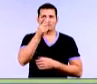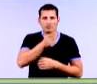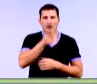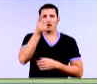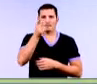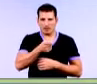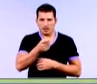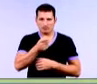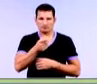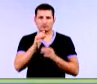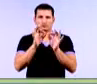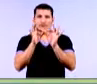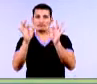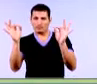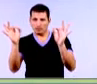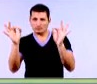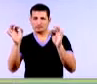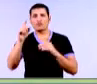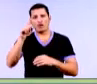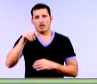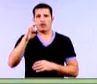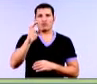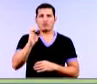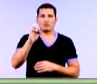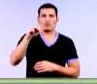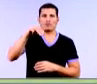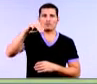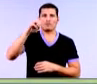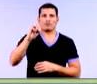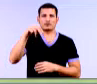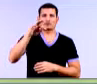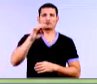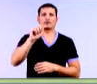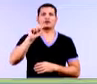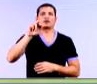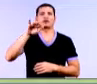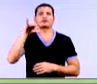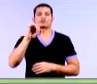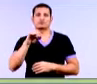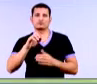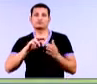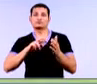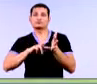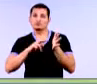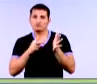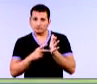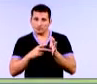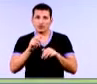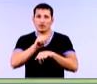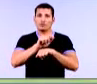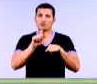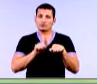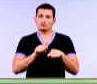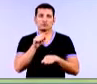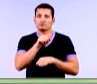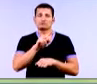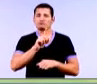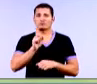escreveu um texto, isso é um comentário. Significa que o algoritmo não vai ser processado nessa parte, ele apenas